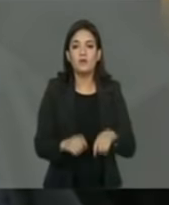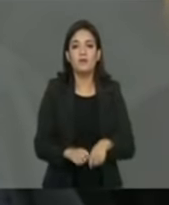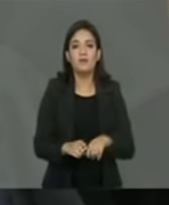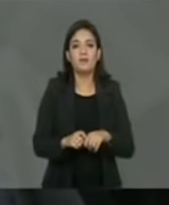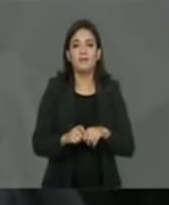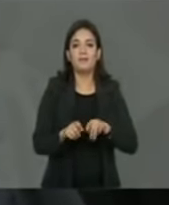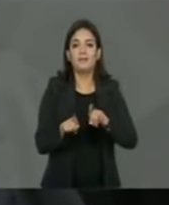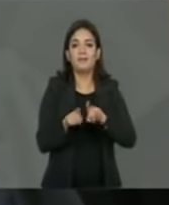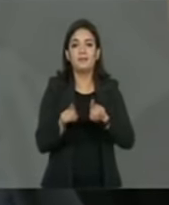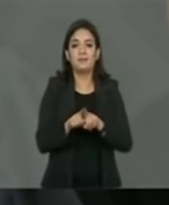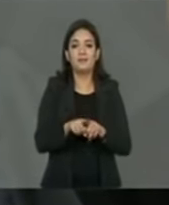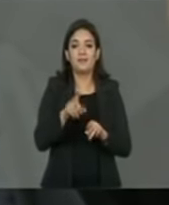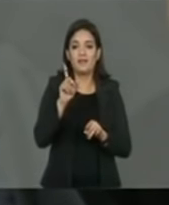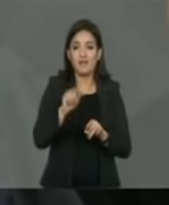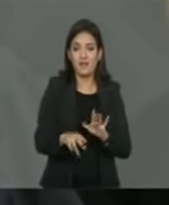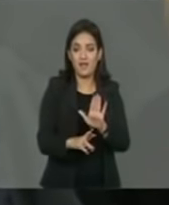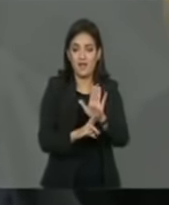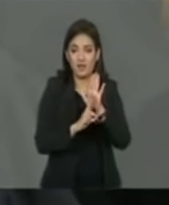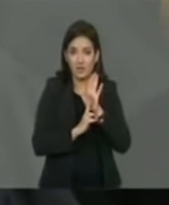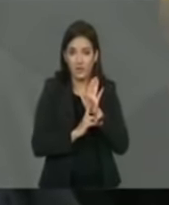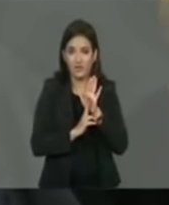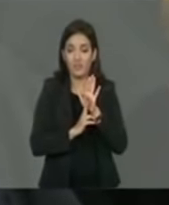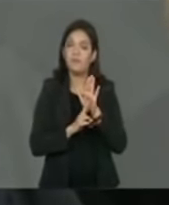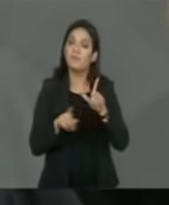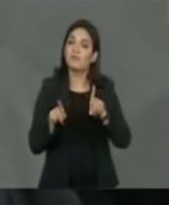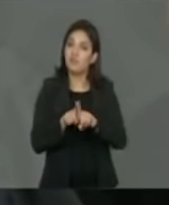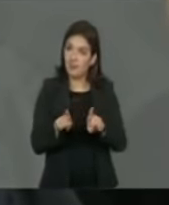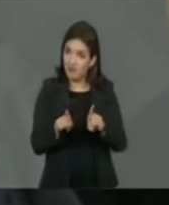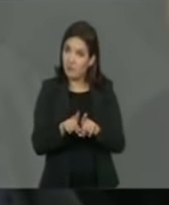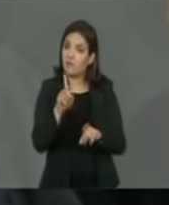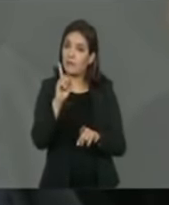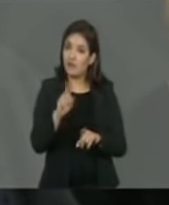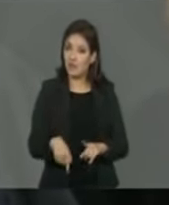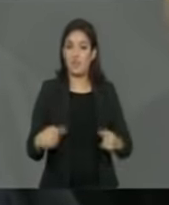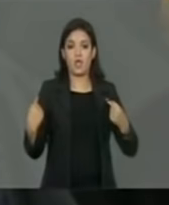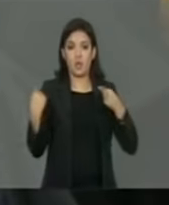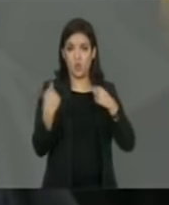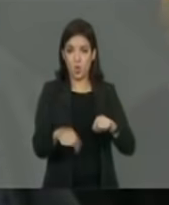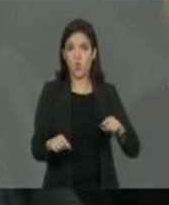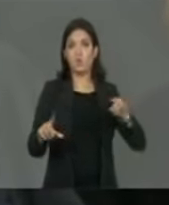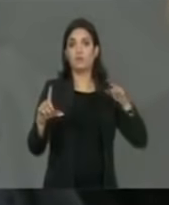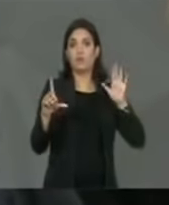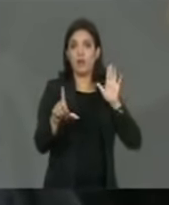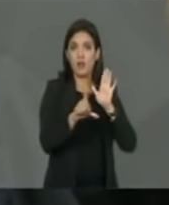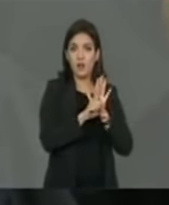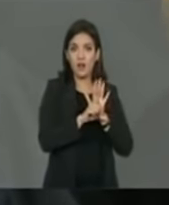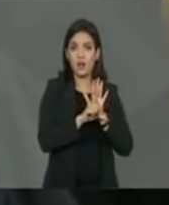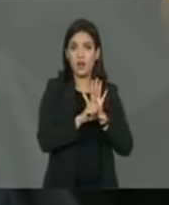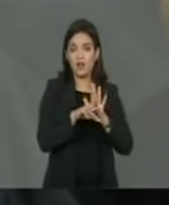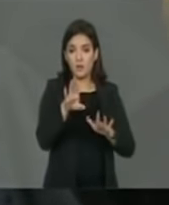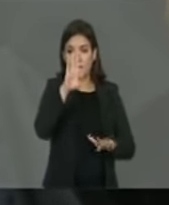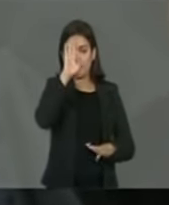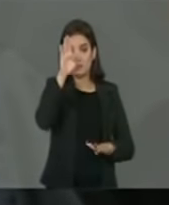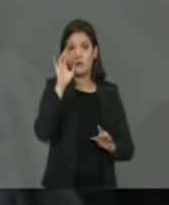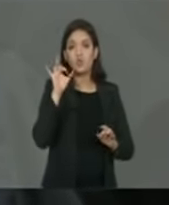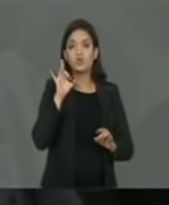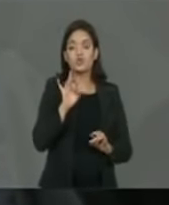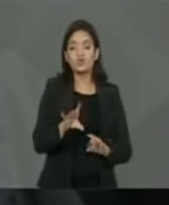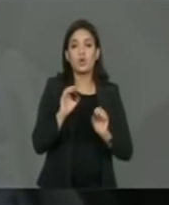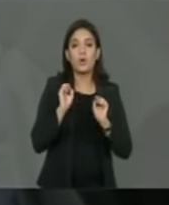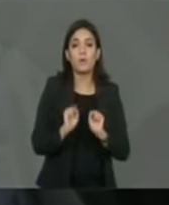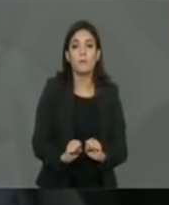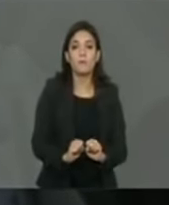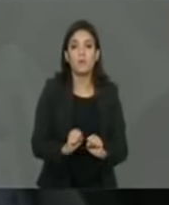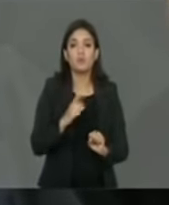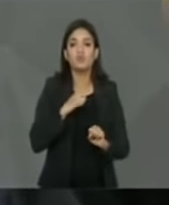recorrível além de funcional também transgride o fim de a legislação ordinária que somente admite a efetivação